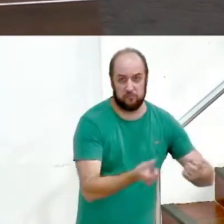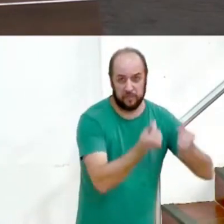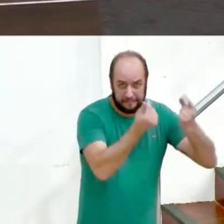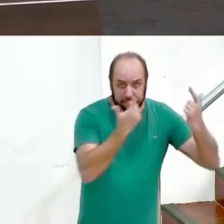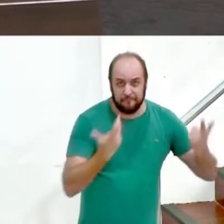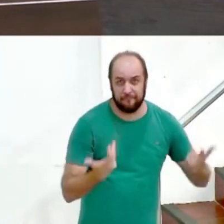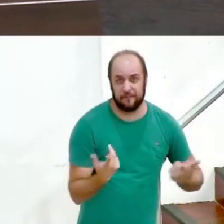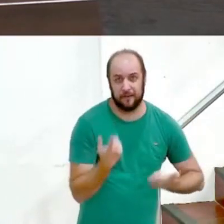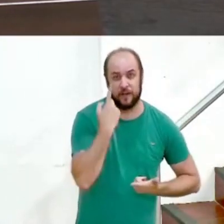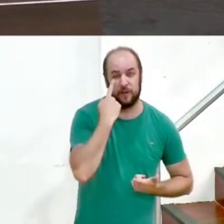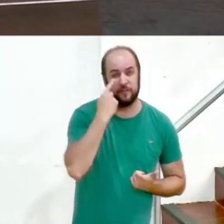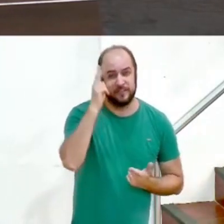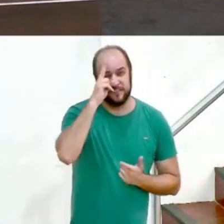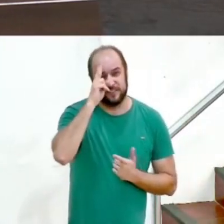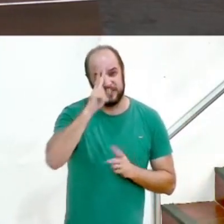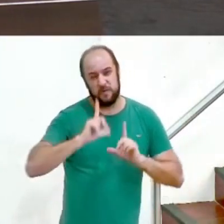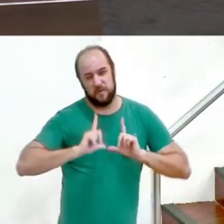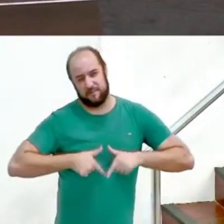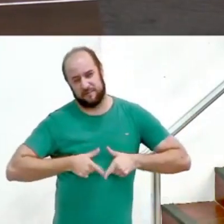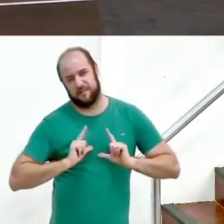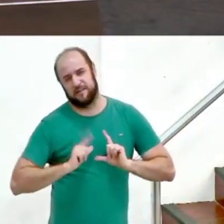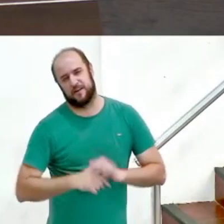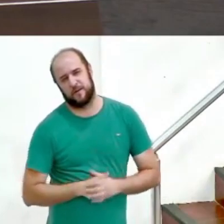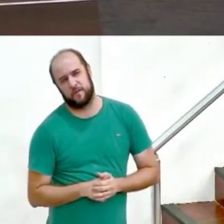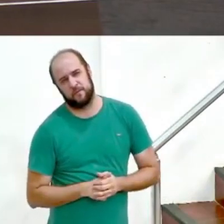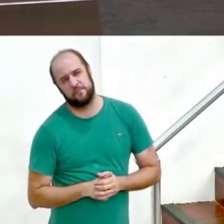ver isso ao longo da história de Israel.